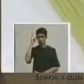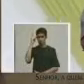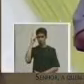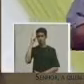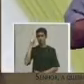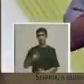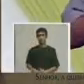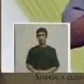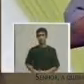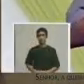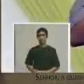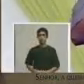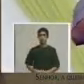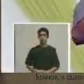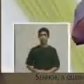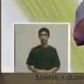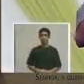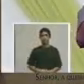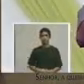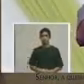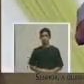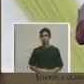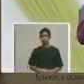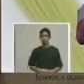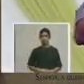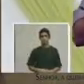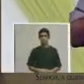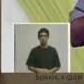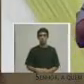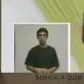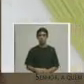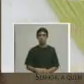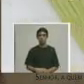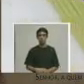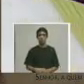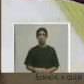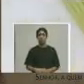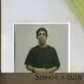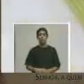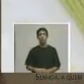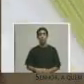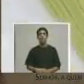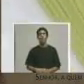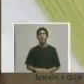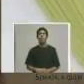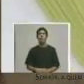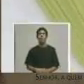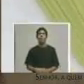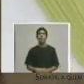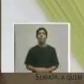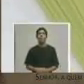no fundo do poço. Ótimo, eu lhe dou pelo menos 10 salmos escritos por pessoas que estavam no fundo do